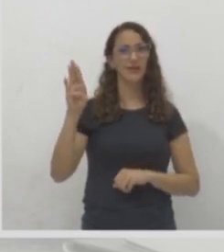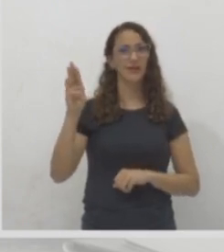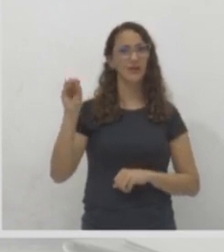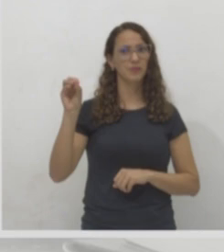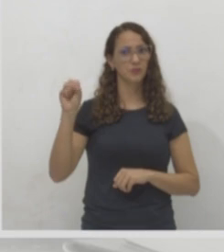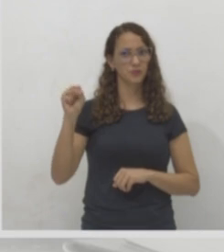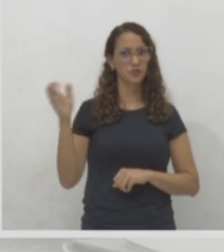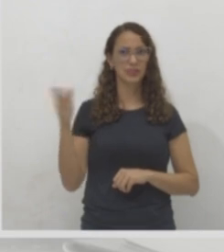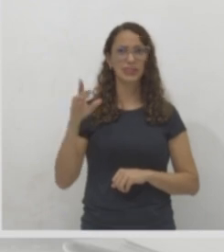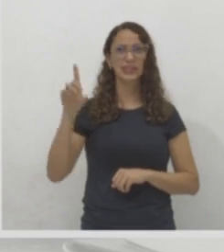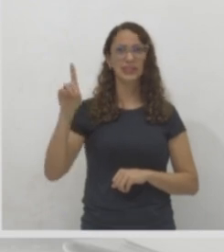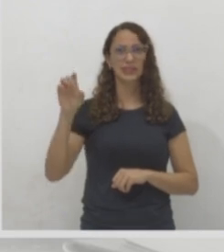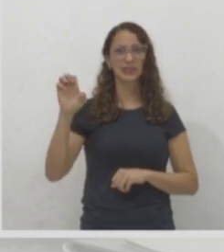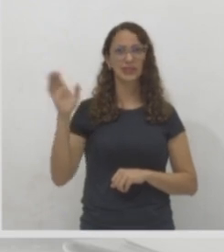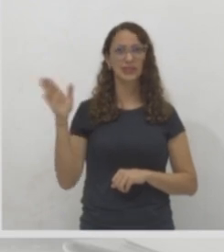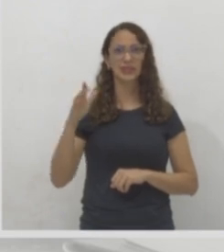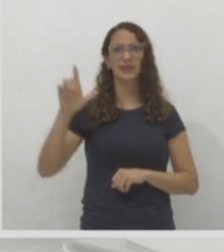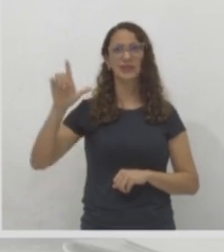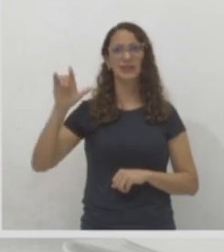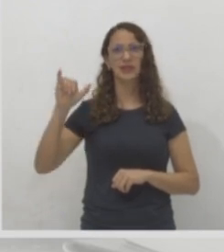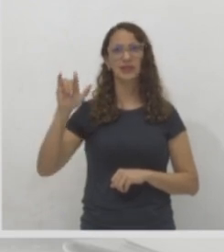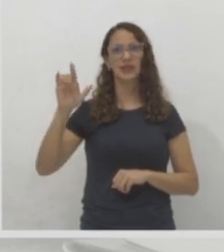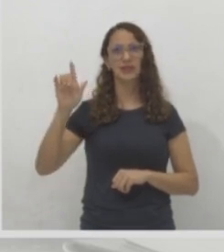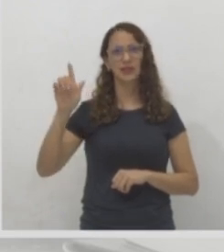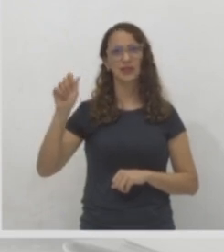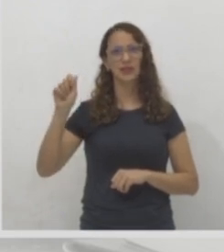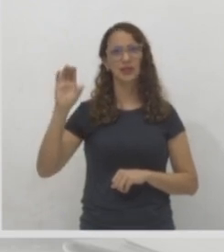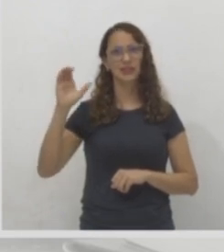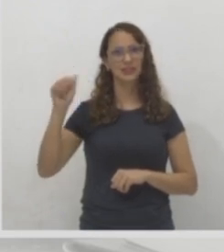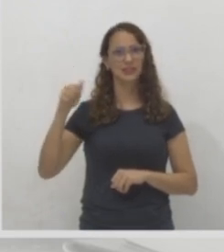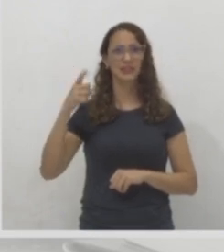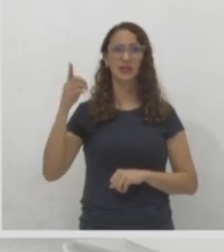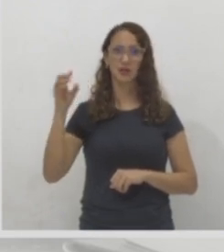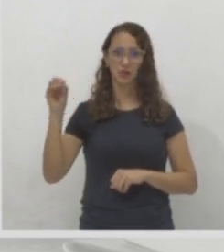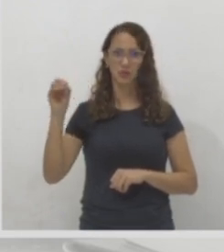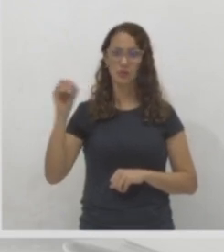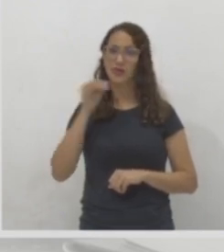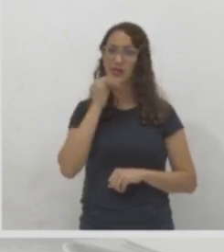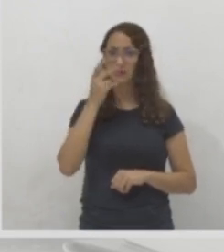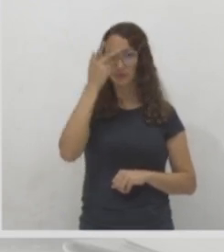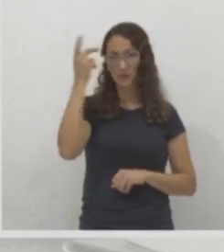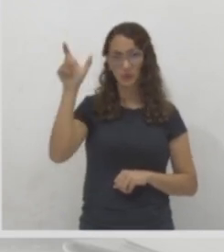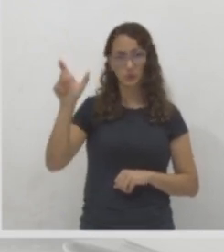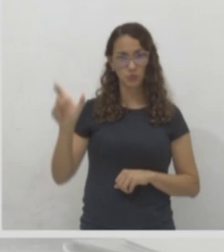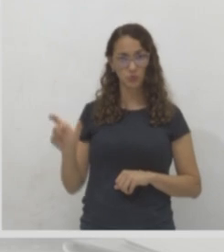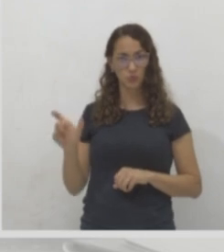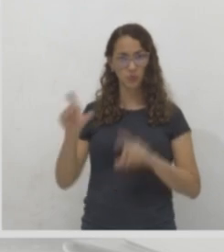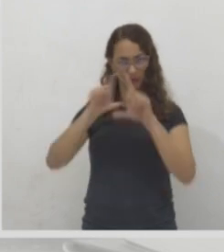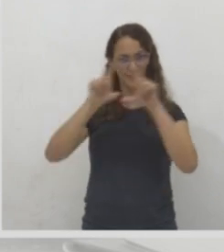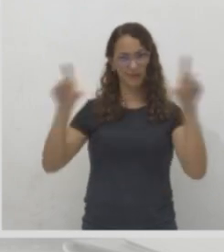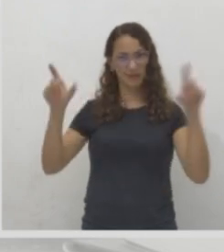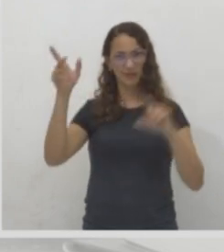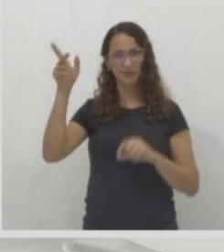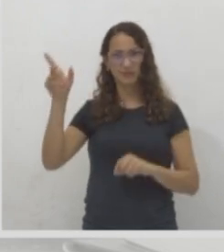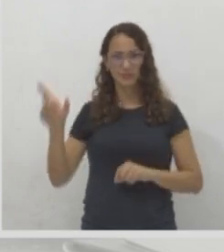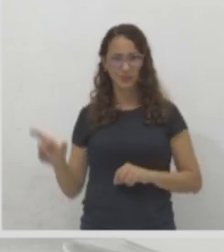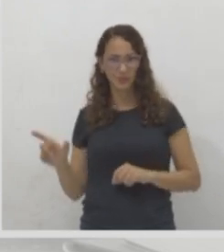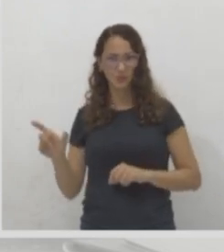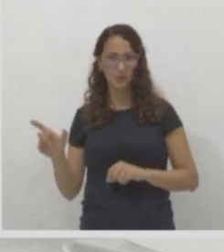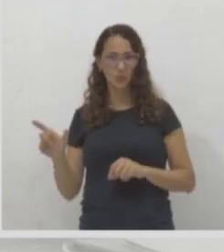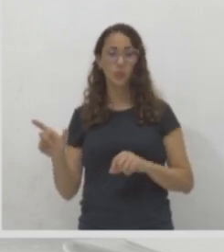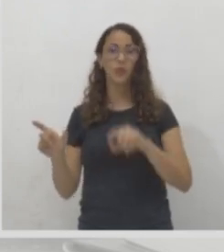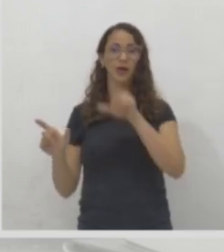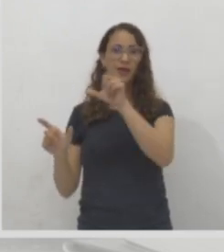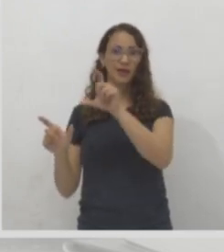sujeito ao seu predicativo, um elemento ao seu predicativo, certo? Eles não